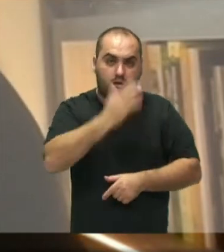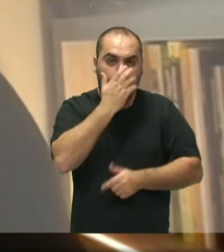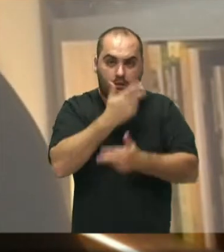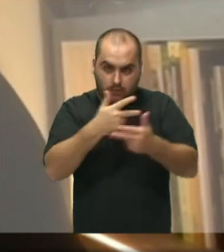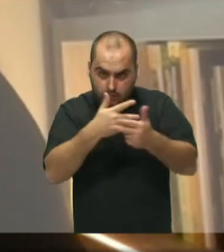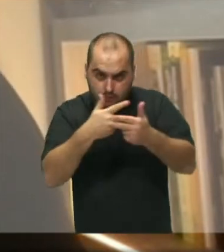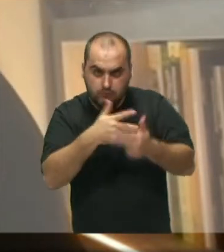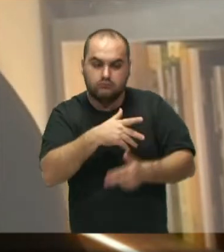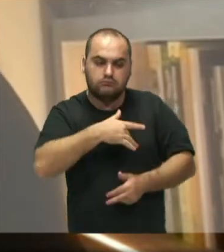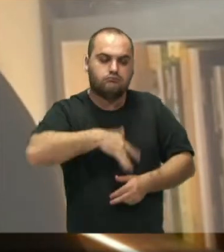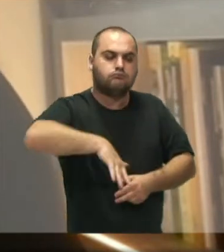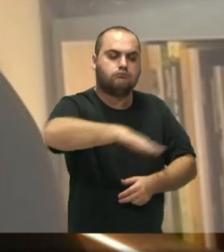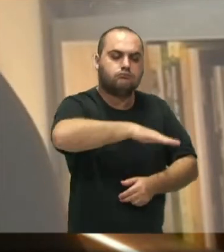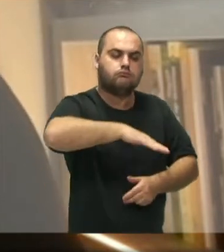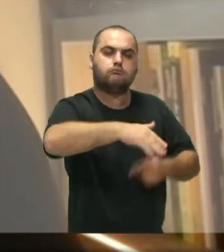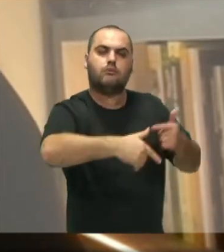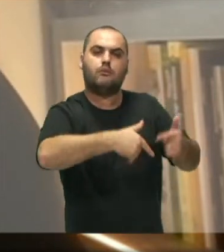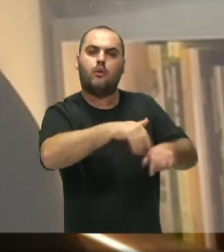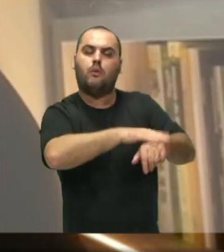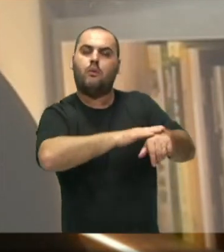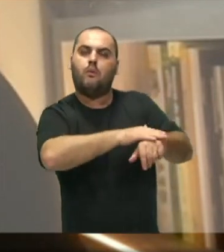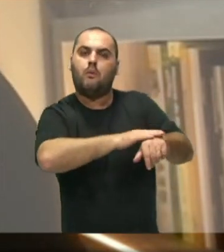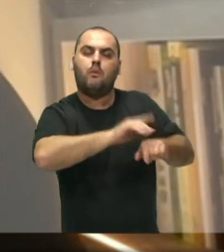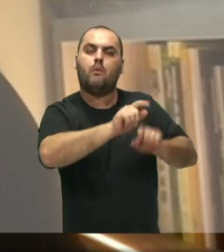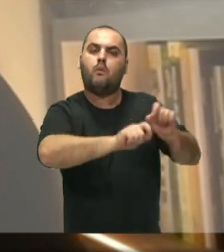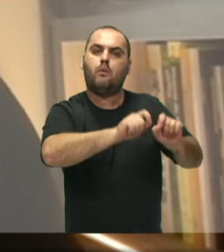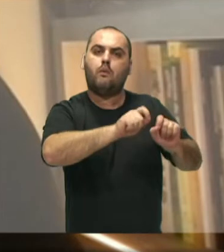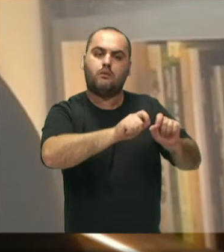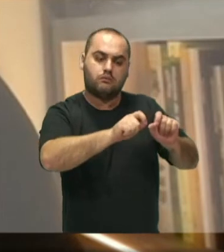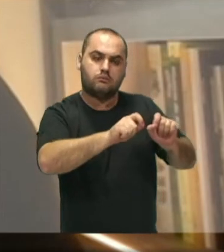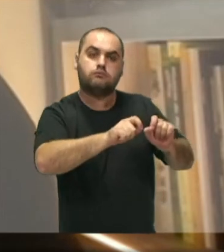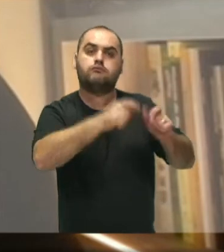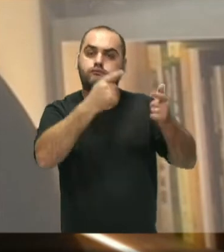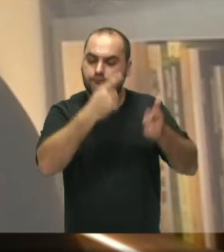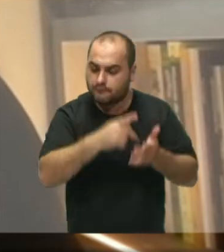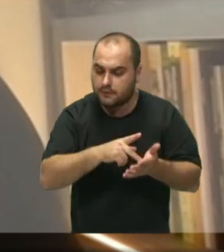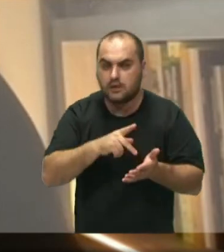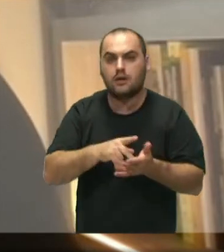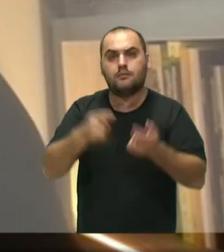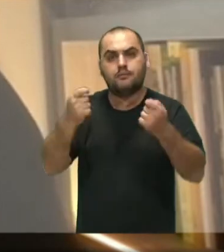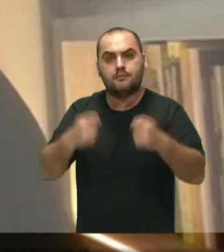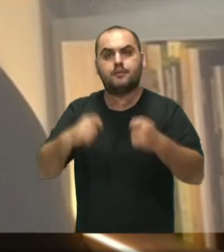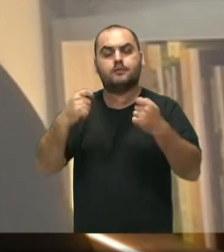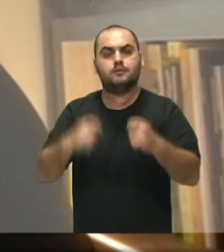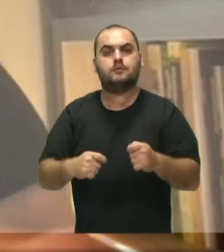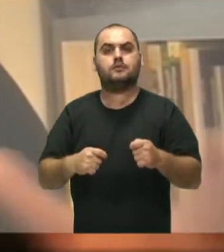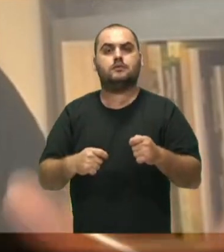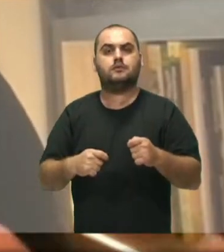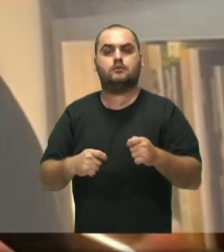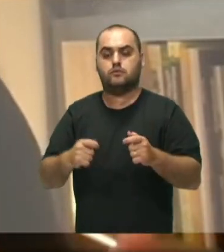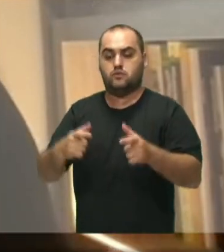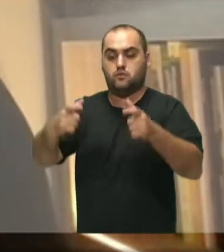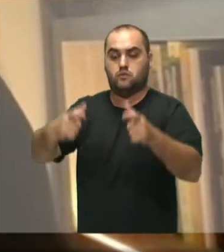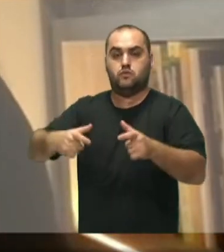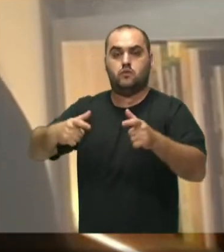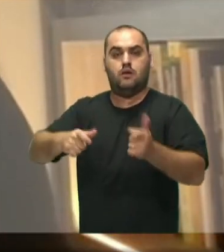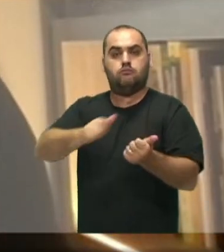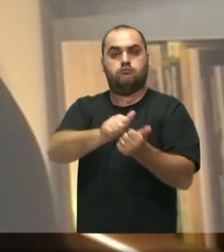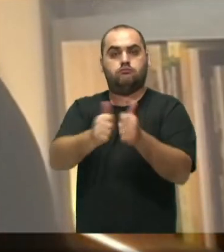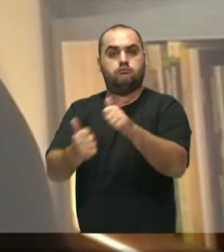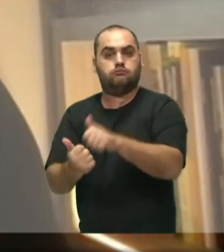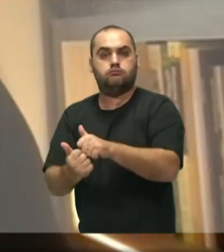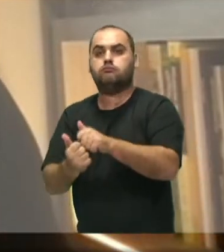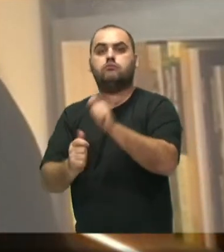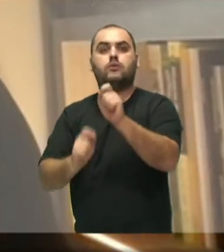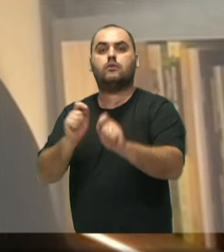é dessa necessidade de de um espaço adequado